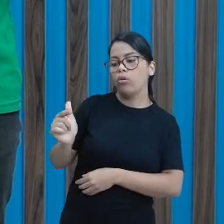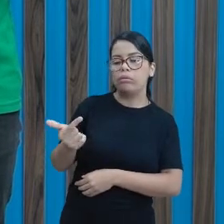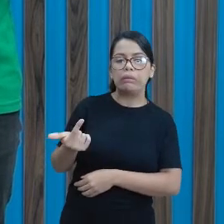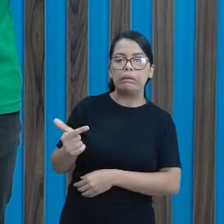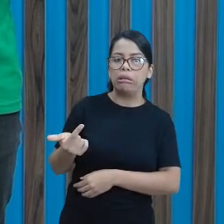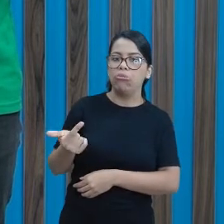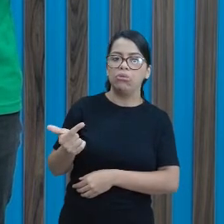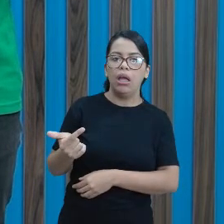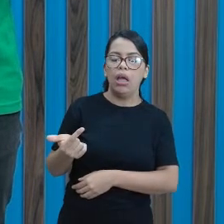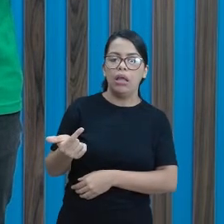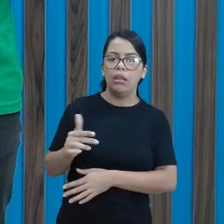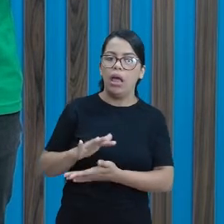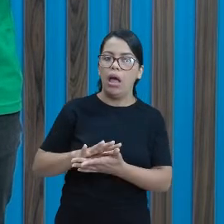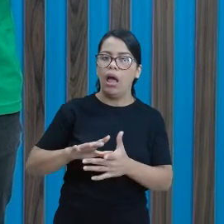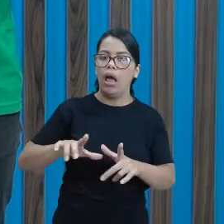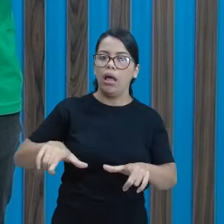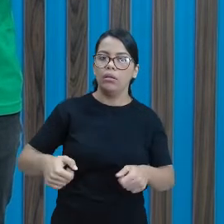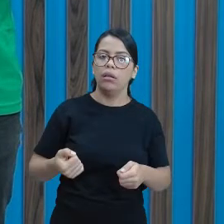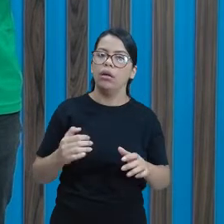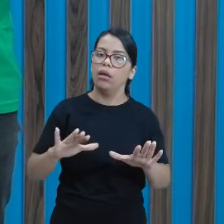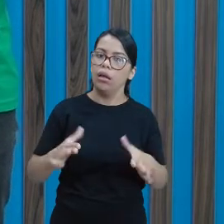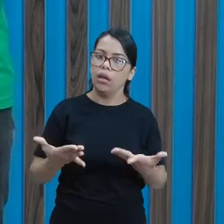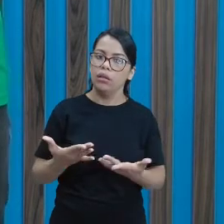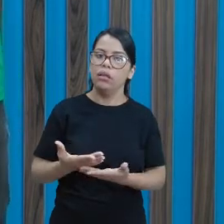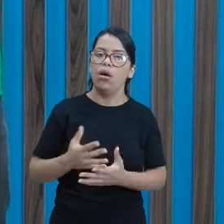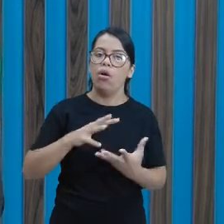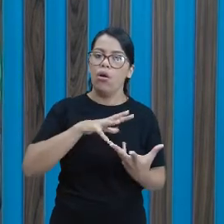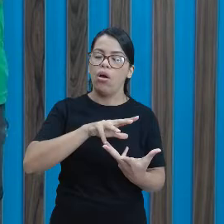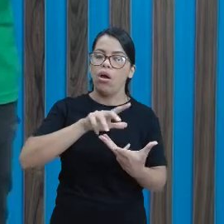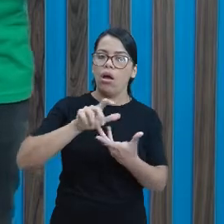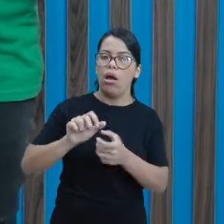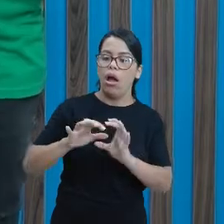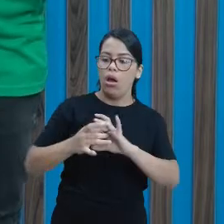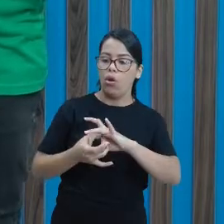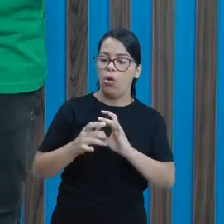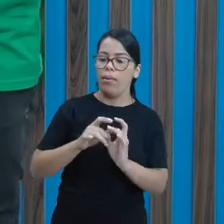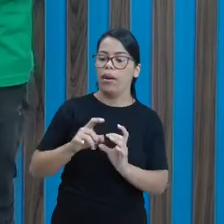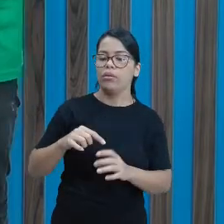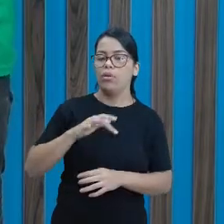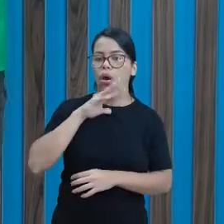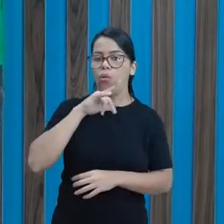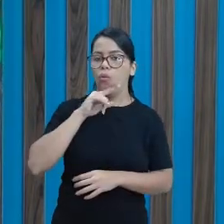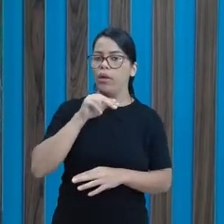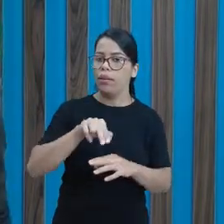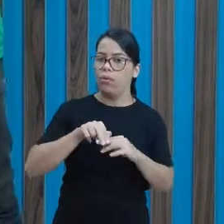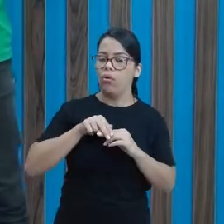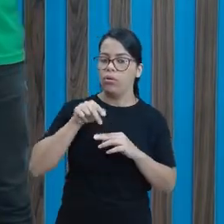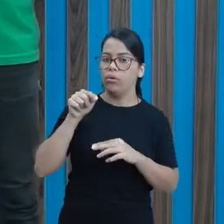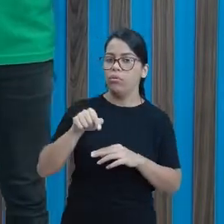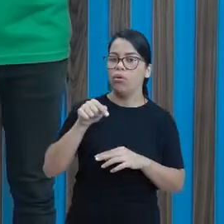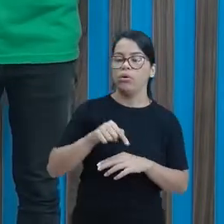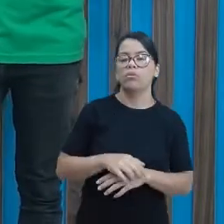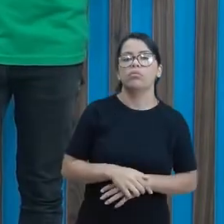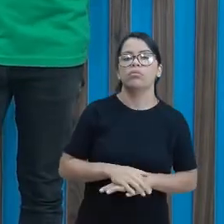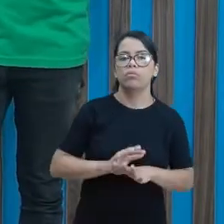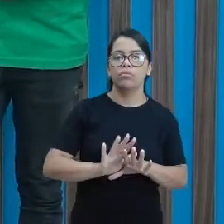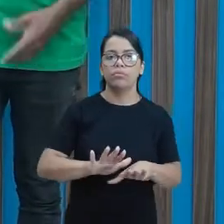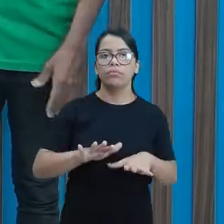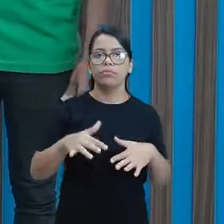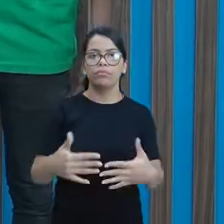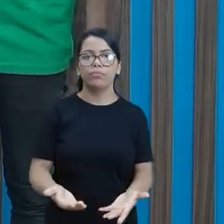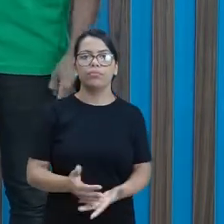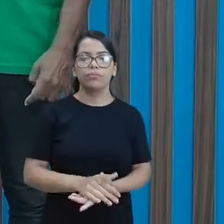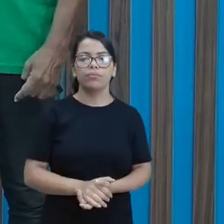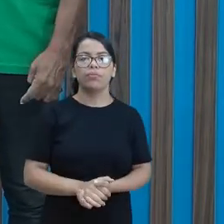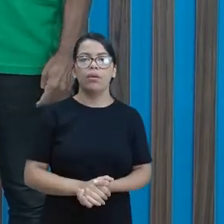da perversidade da globalização, tá? Que Milton Santos falava. E é por último que ele fala que é a globalização como ela deveria